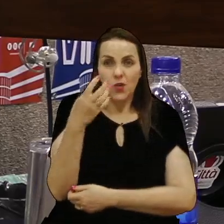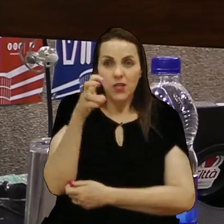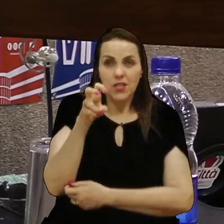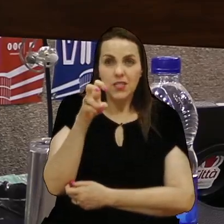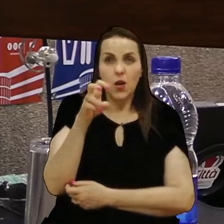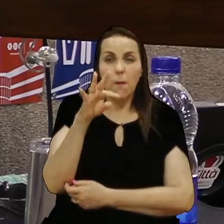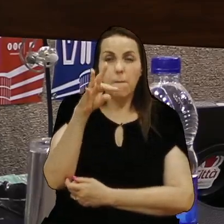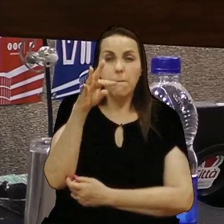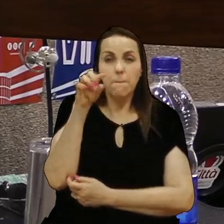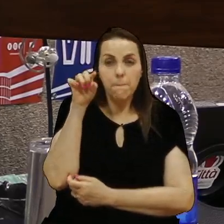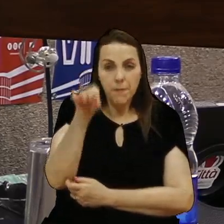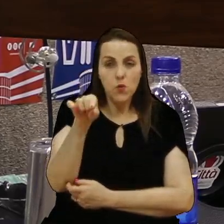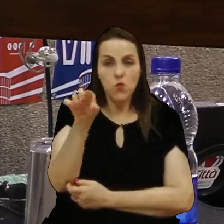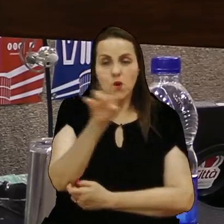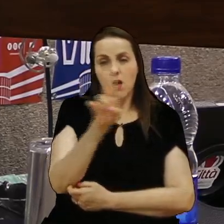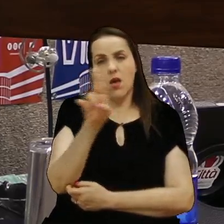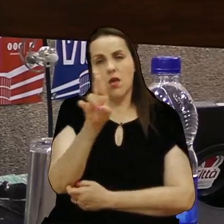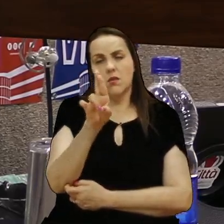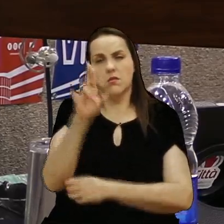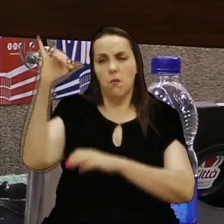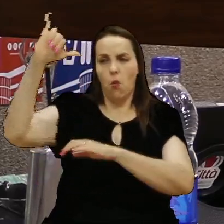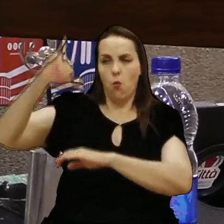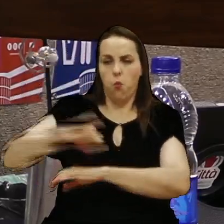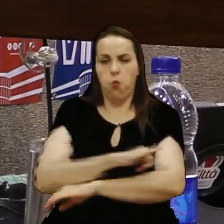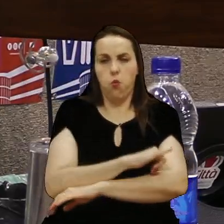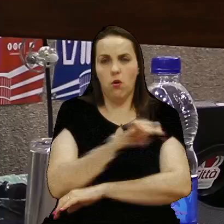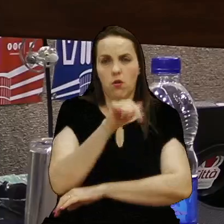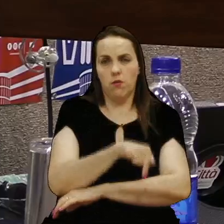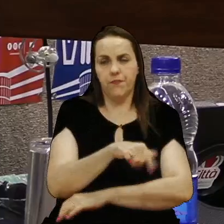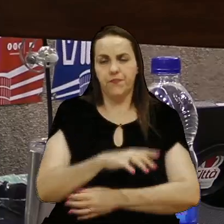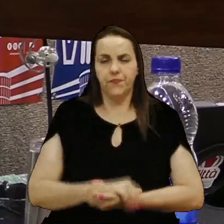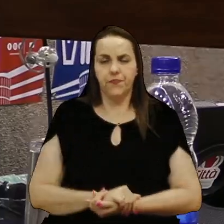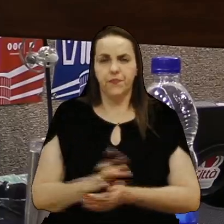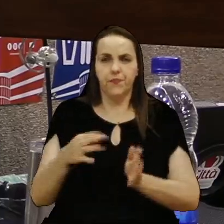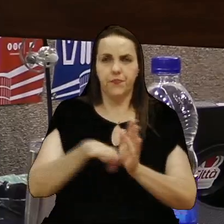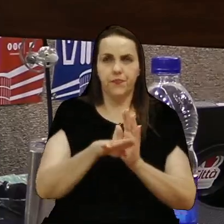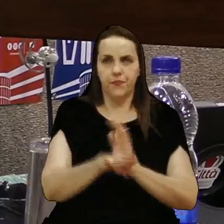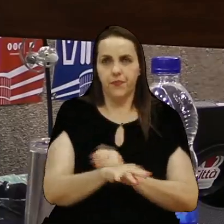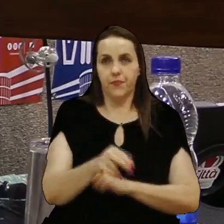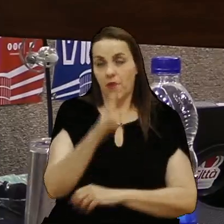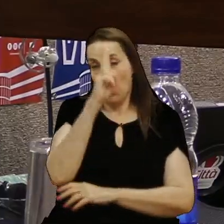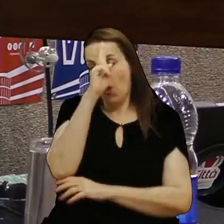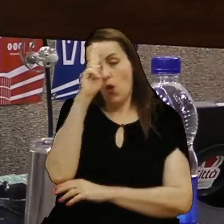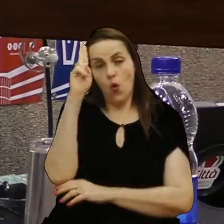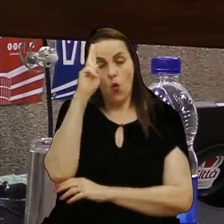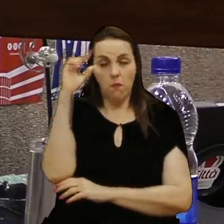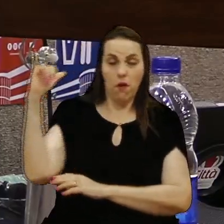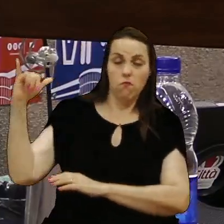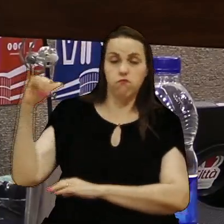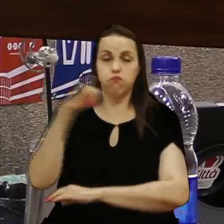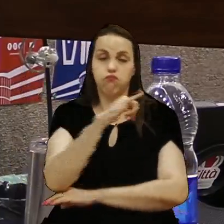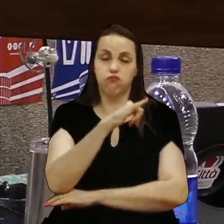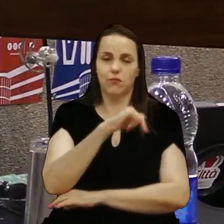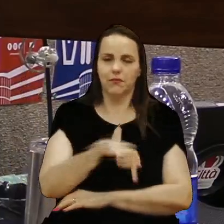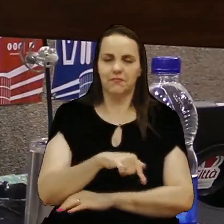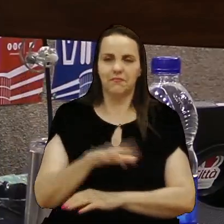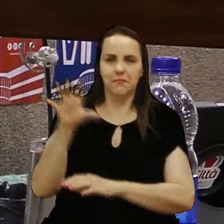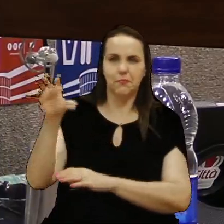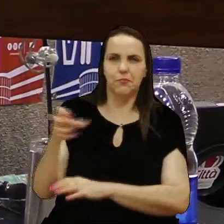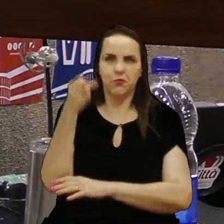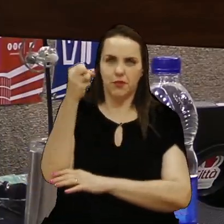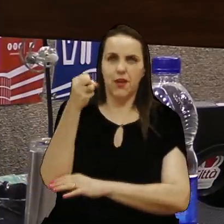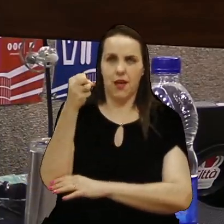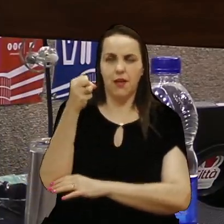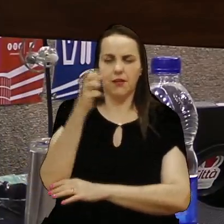345 mil reais foram gastos nesse voo, nesse Uber a jato, que foi para buscar